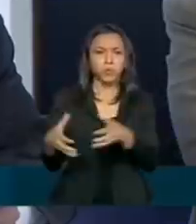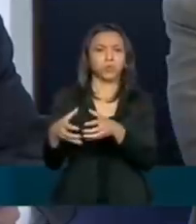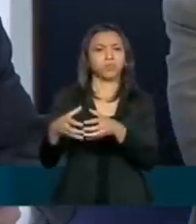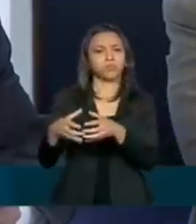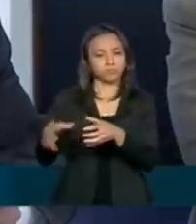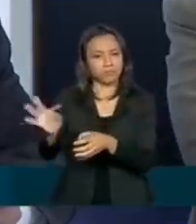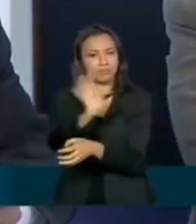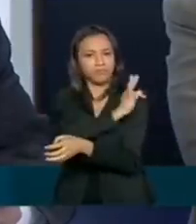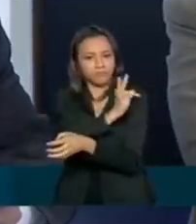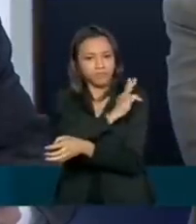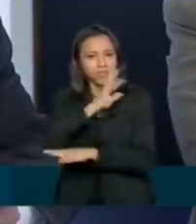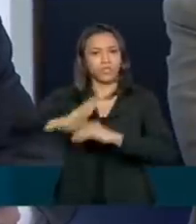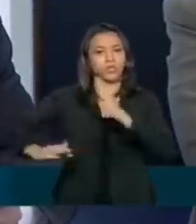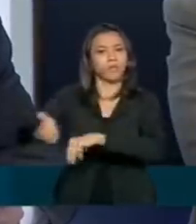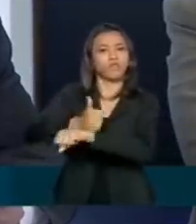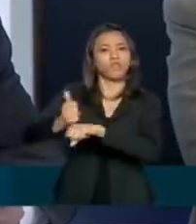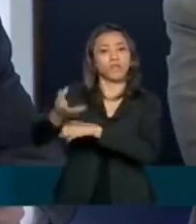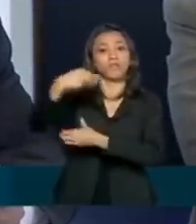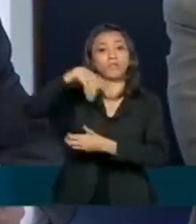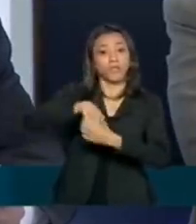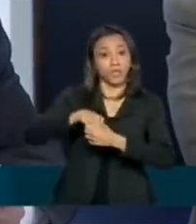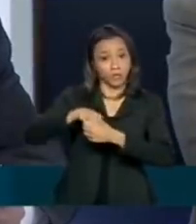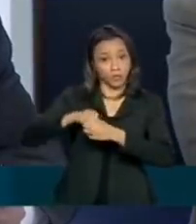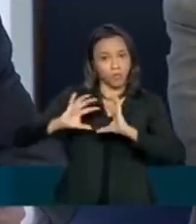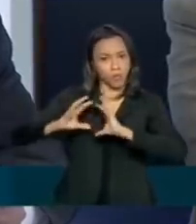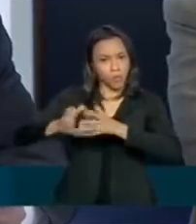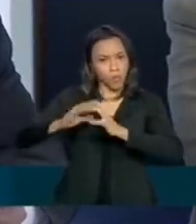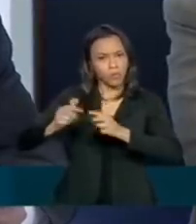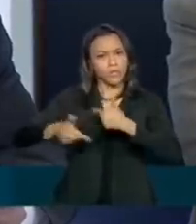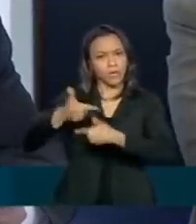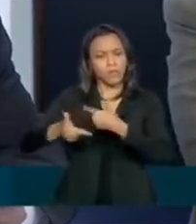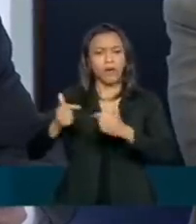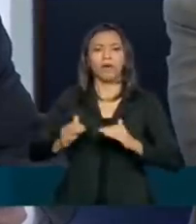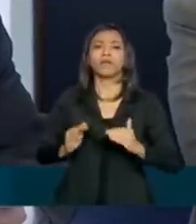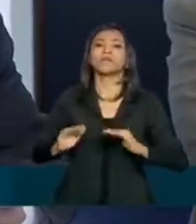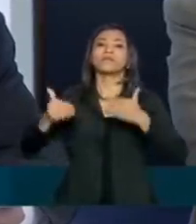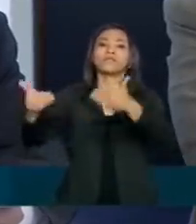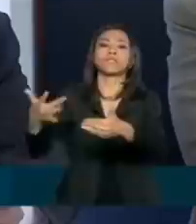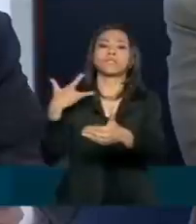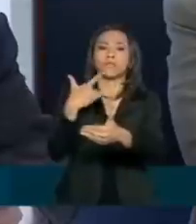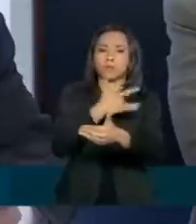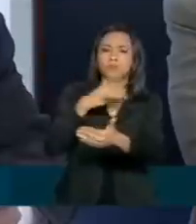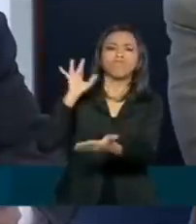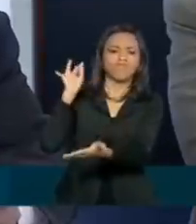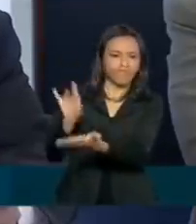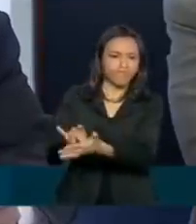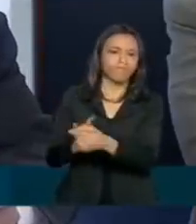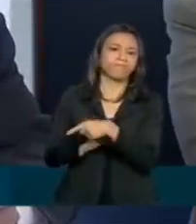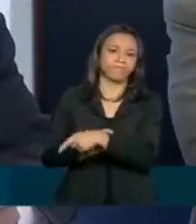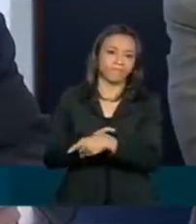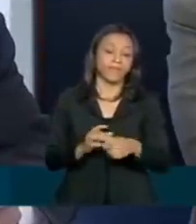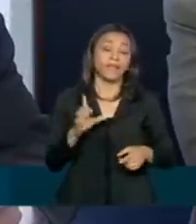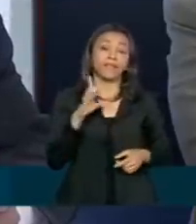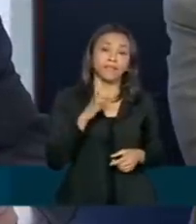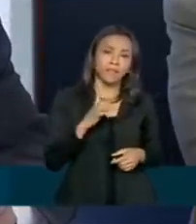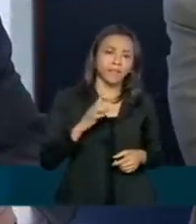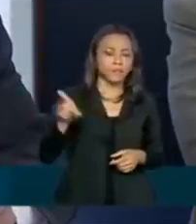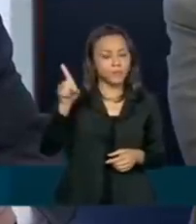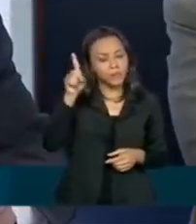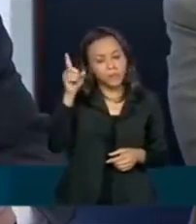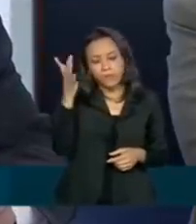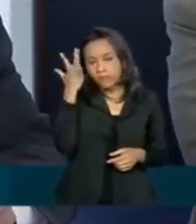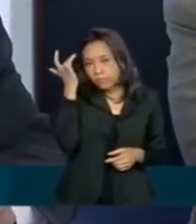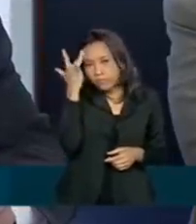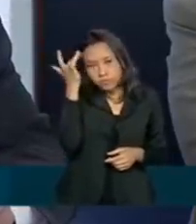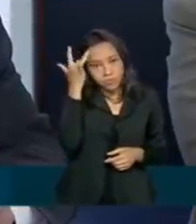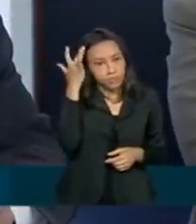encontrei no Ministério da Saúde. É real isso. Tenho também ali, ligado comigo diariamente,